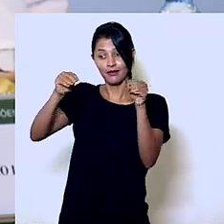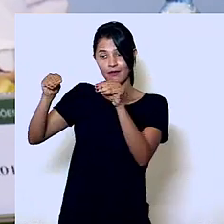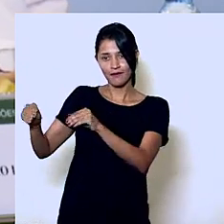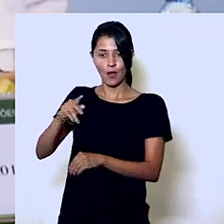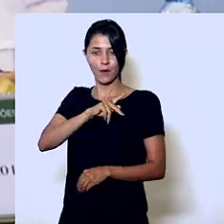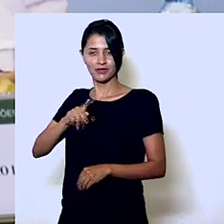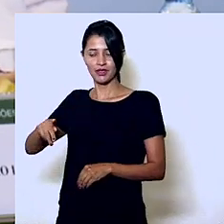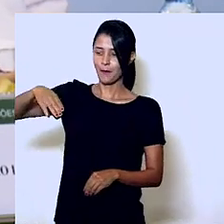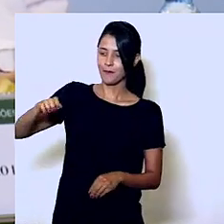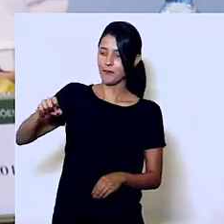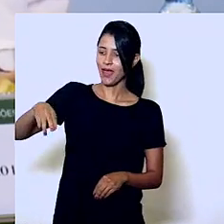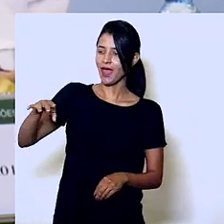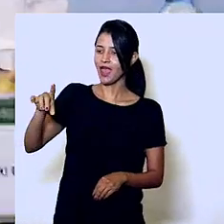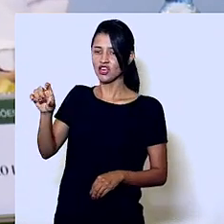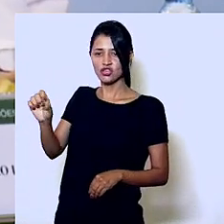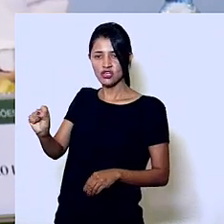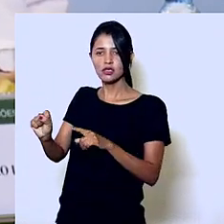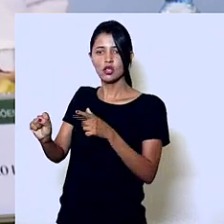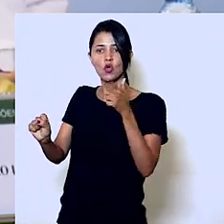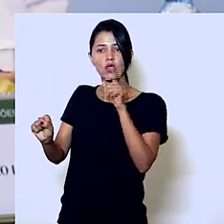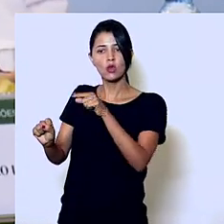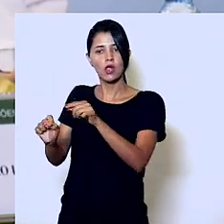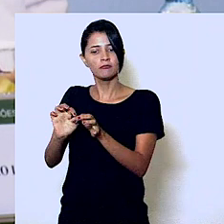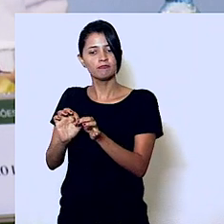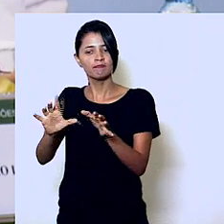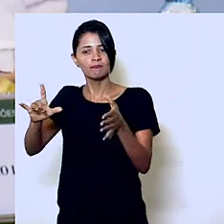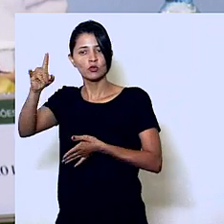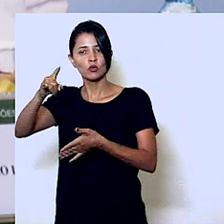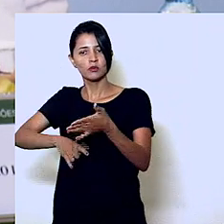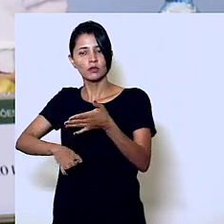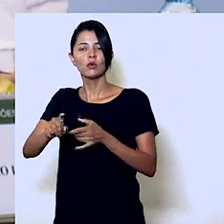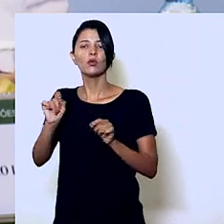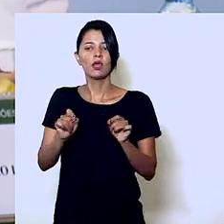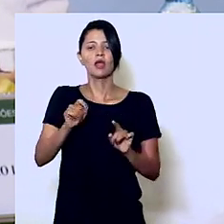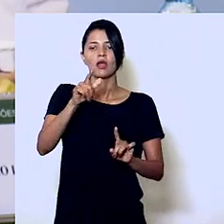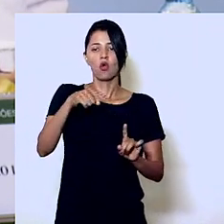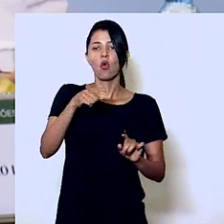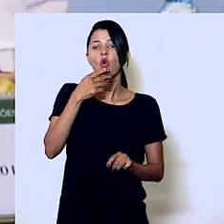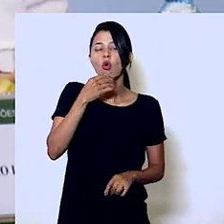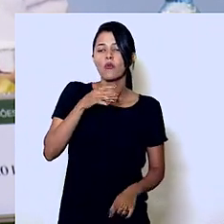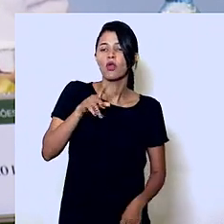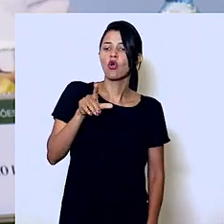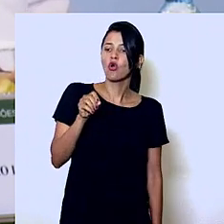presidente uma autorização para que o Horácio Coimbra, que era o presidente da Cacique Café